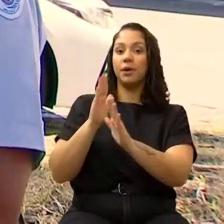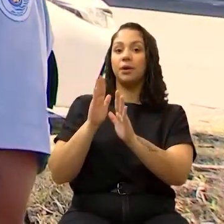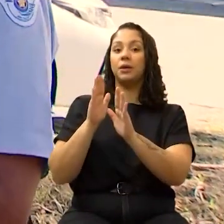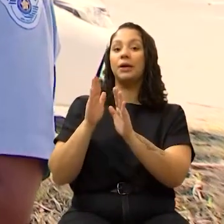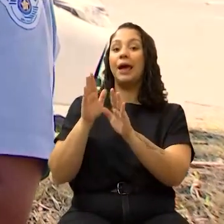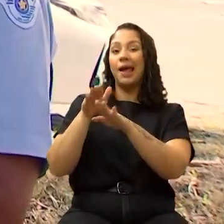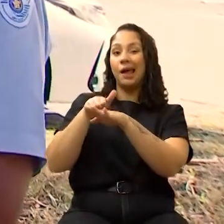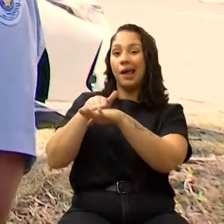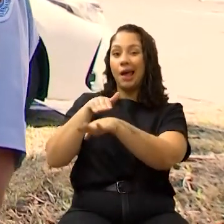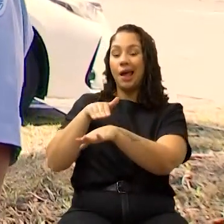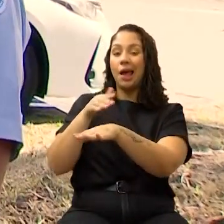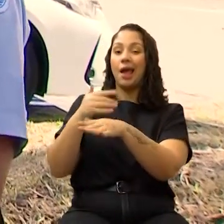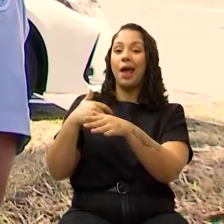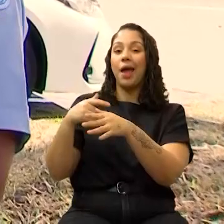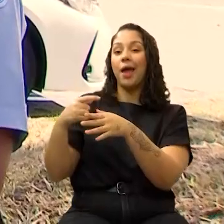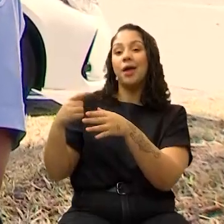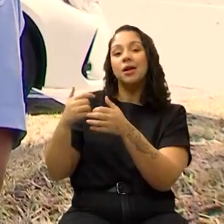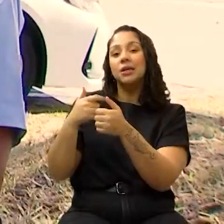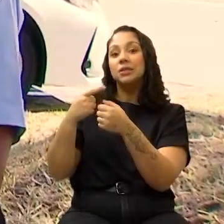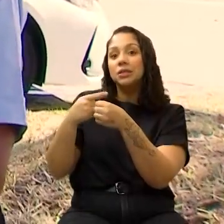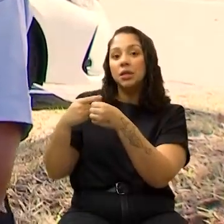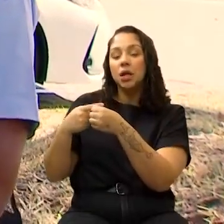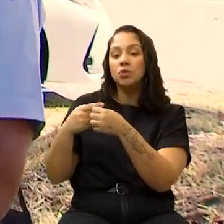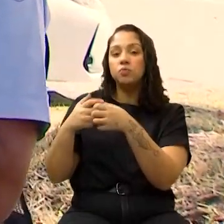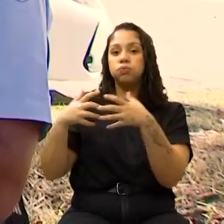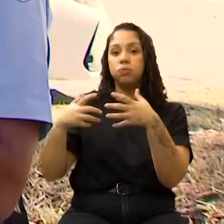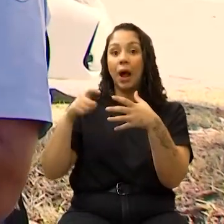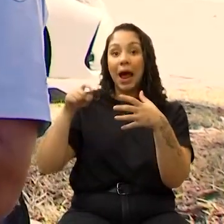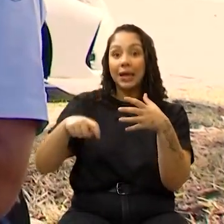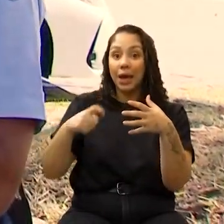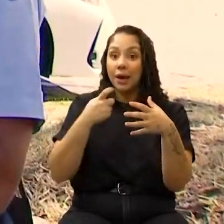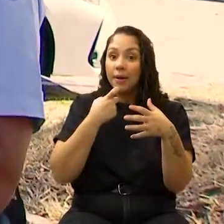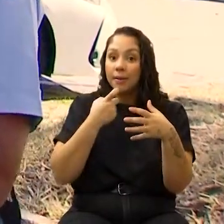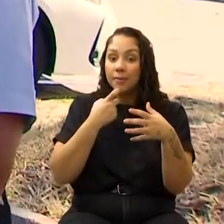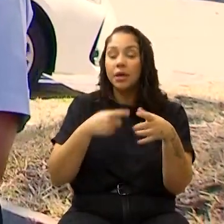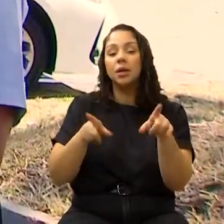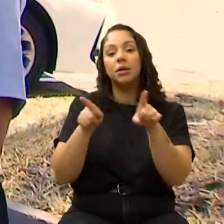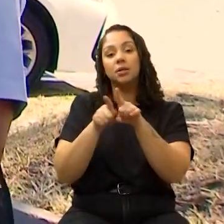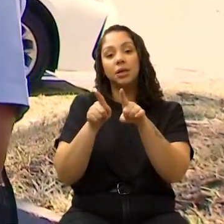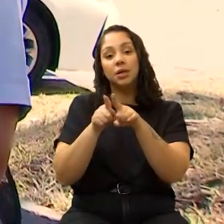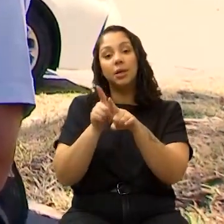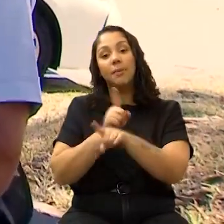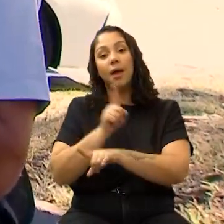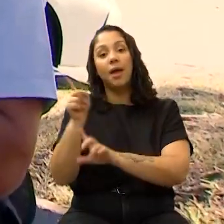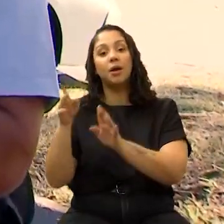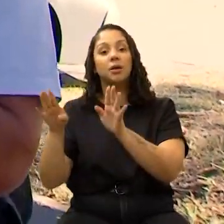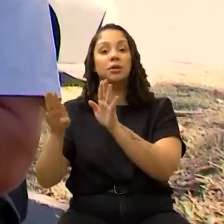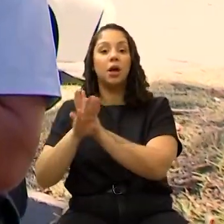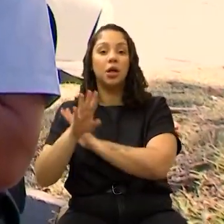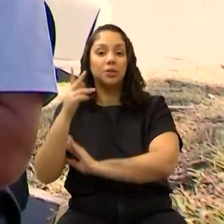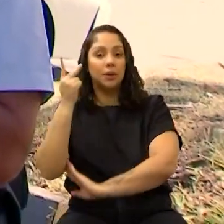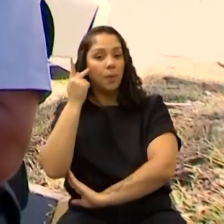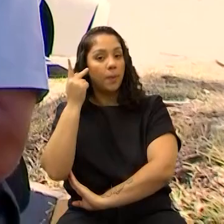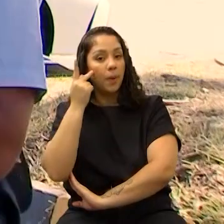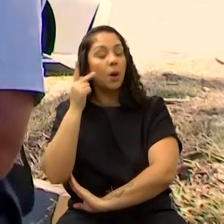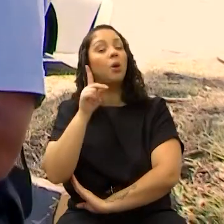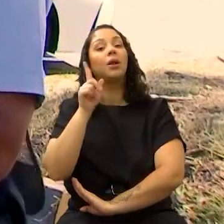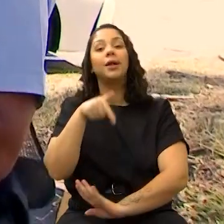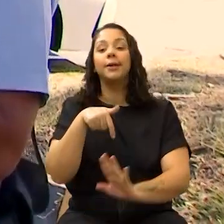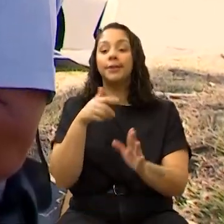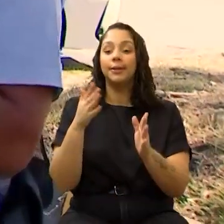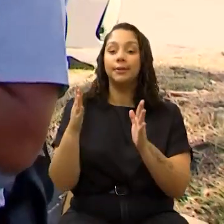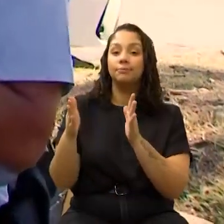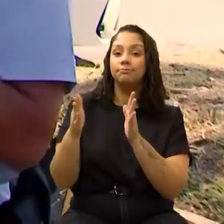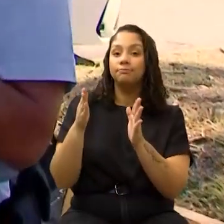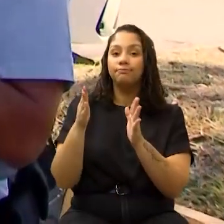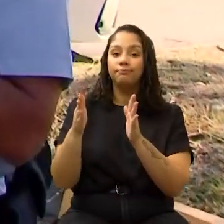né, são proximidades de grandes cidades, tanto aqui em Campinas quanto a própria chegada a São Paulo. São